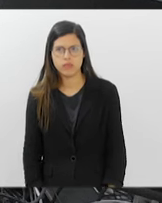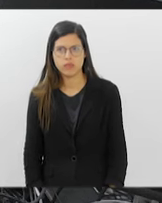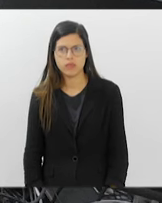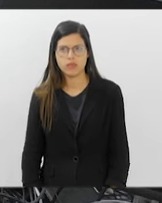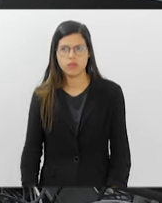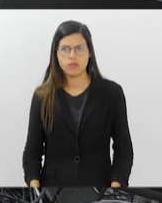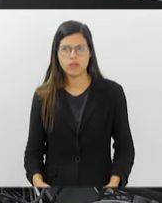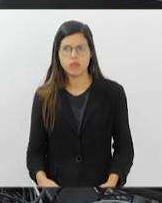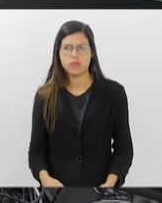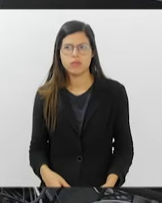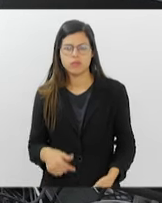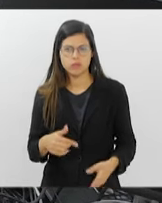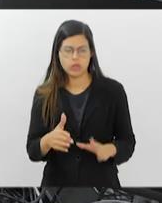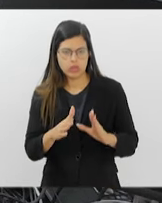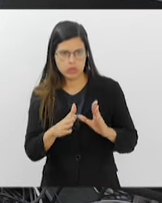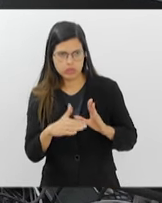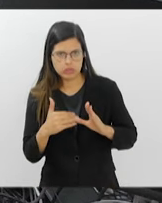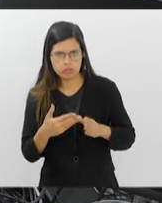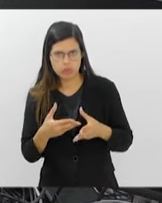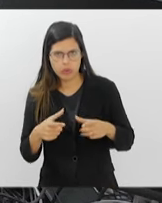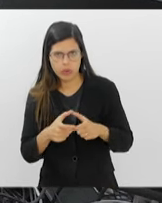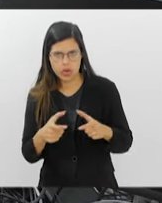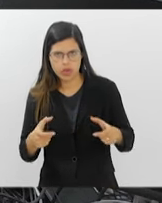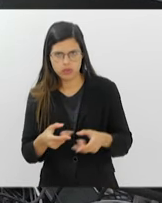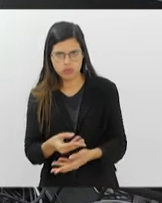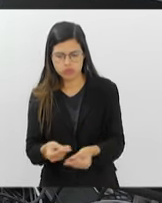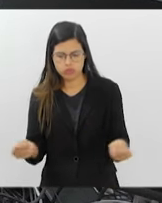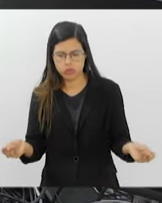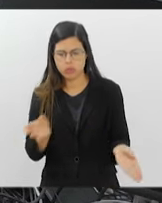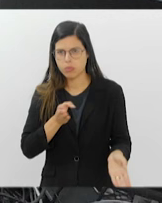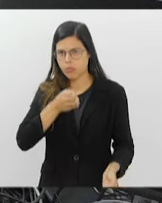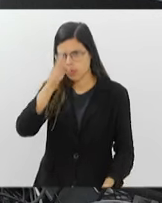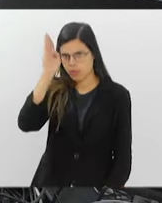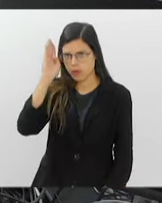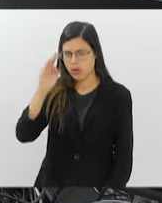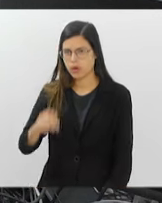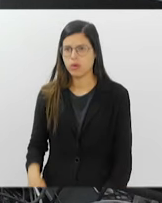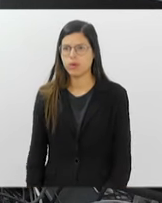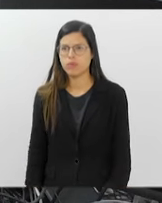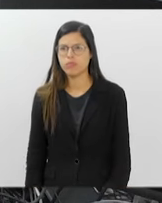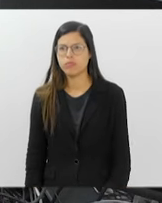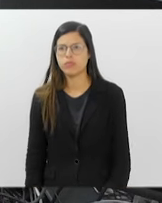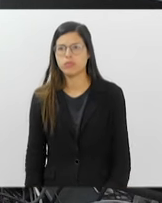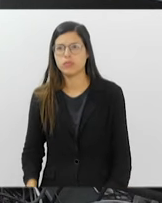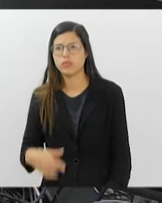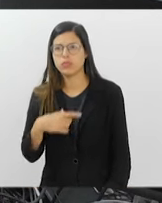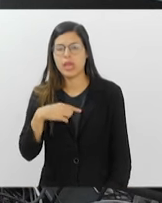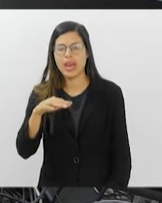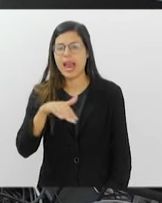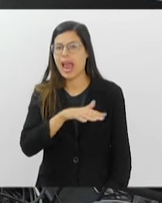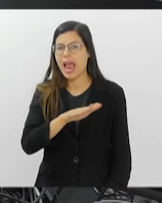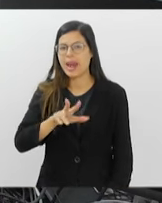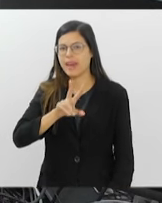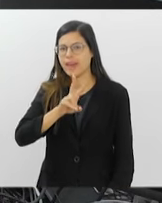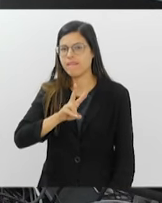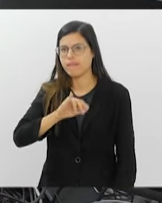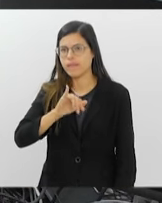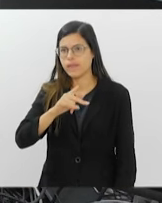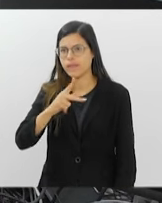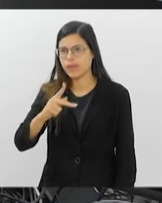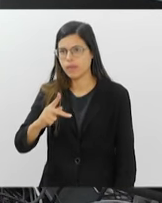distribuídos paraa Corporação não existe alguma área vip destinada ao governo